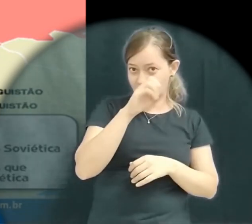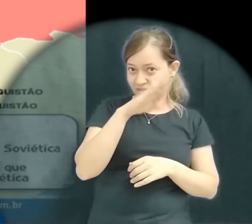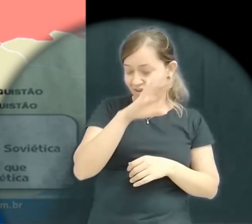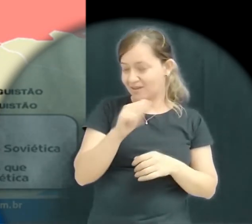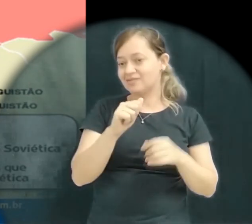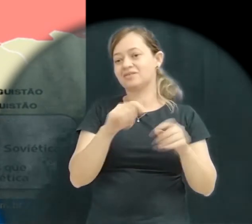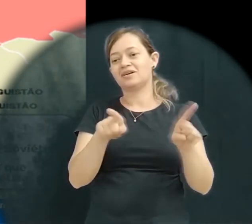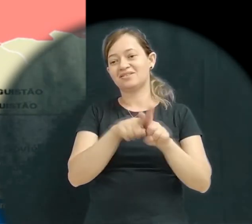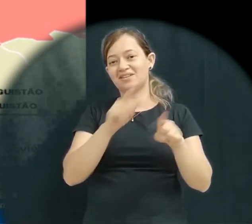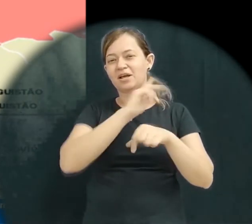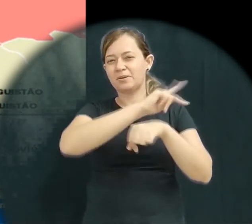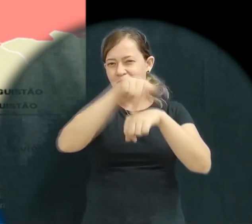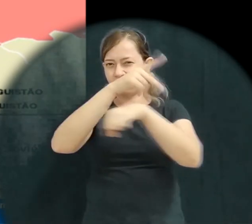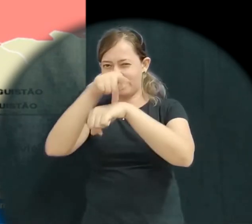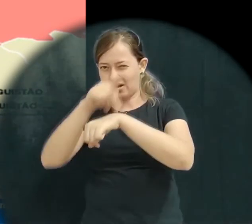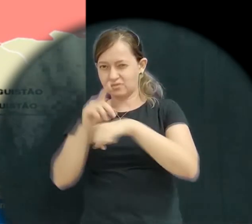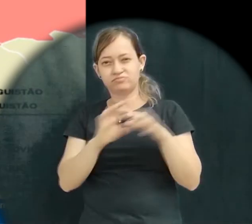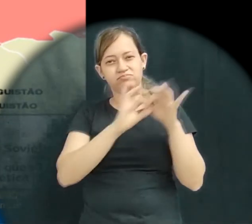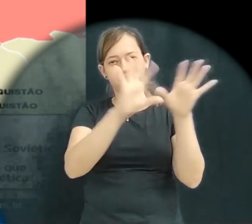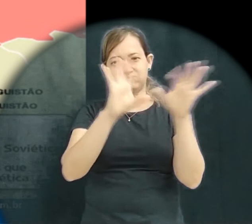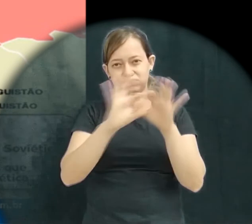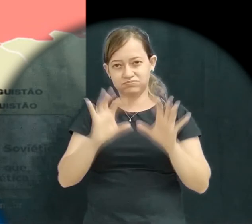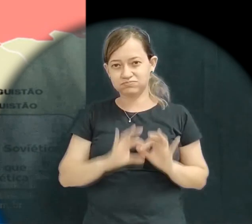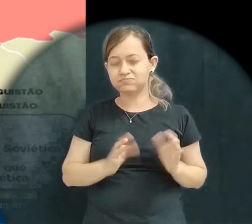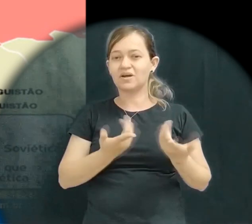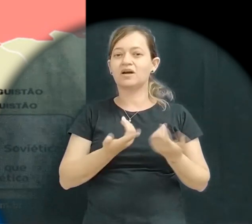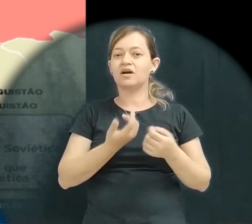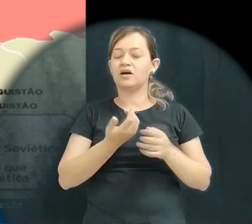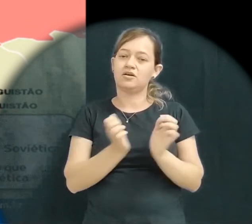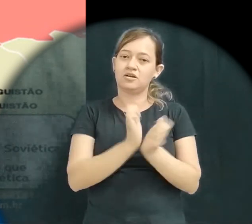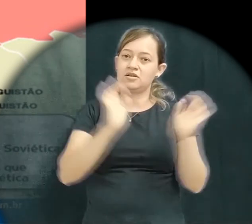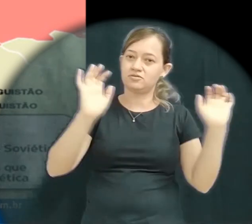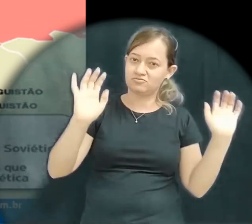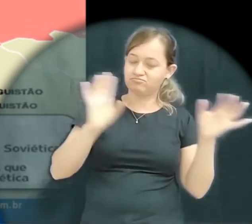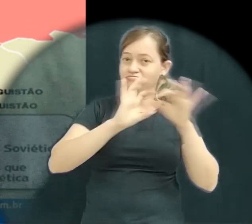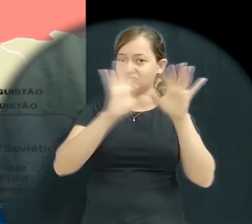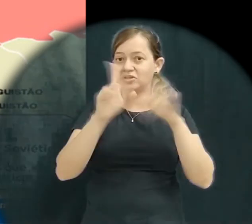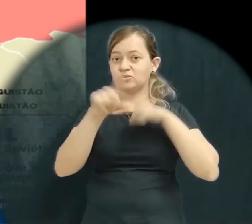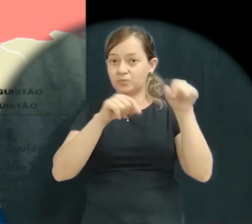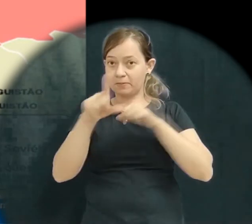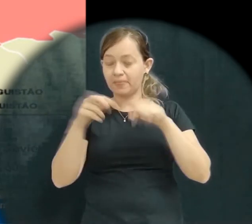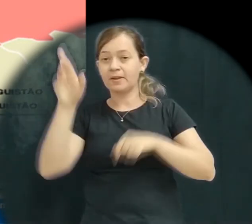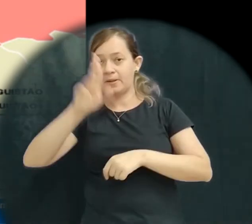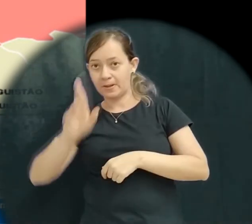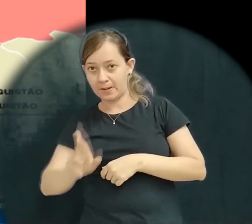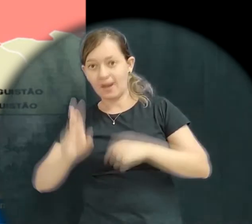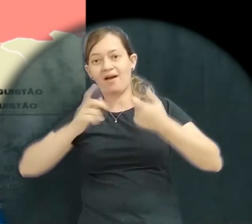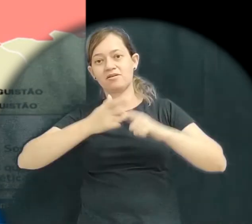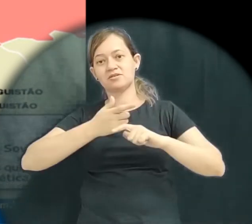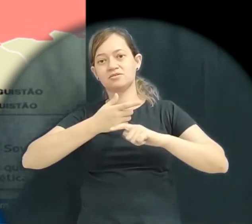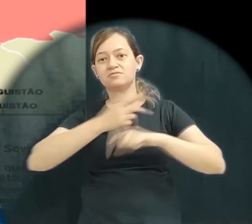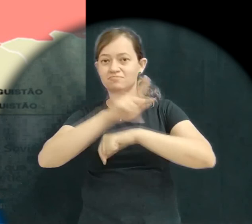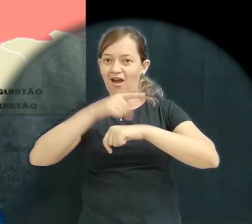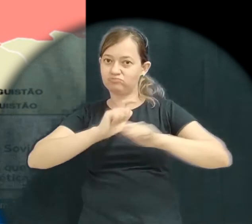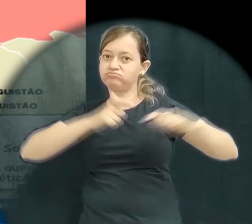outros, Belarus, Ucrânia, Moldávia, Geórgia, Azerbaijão, Armênia, Turcomenistão, Uzbequistão e Cazaquistão, e a Rússia como o grande